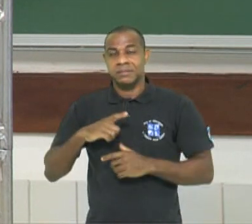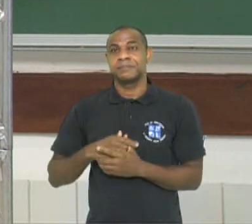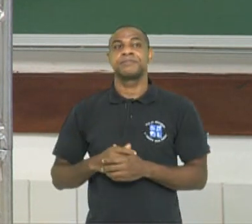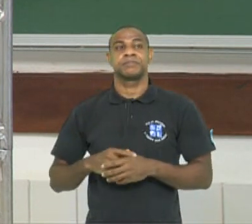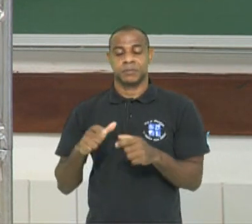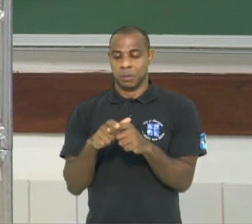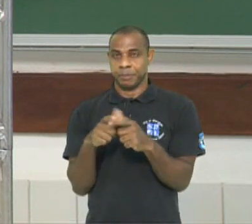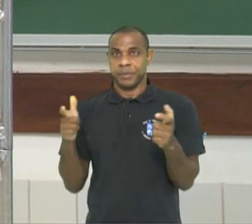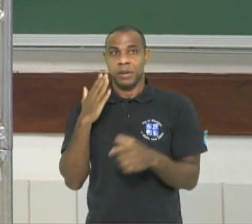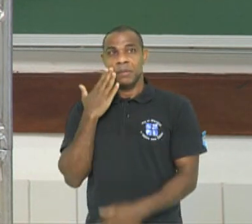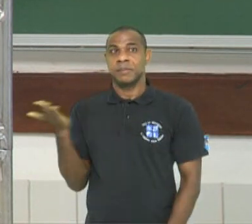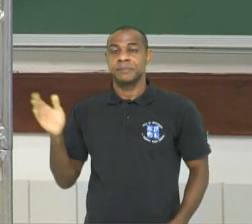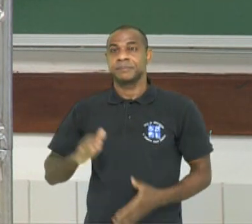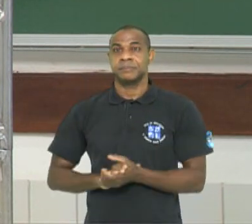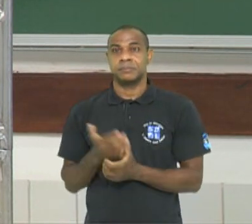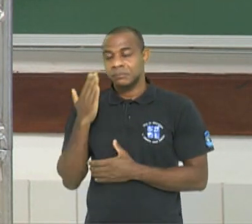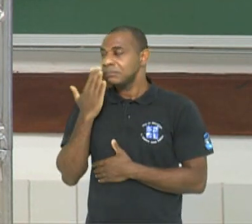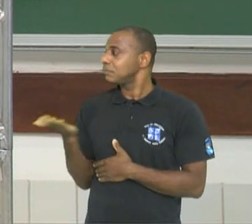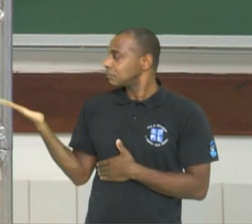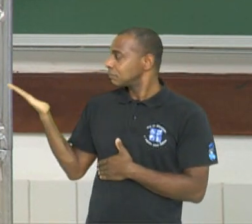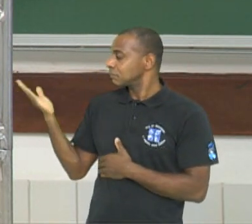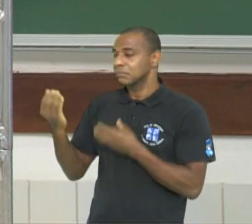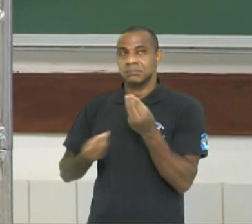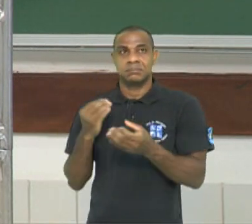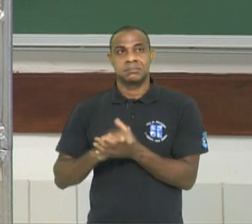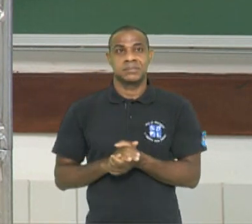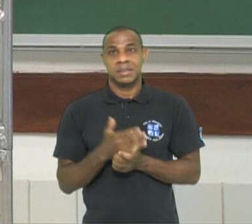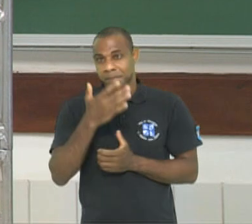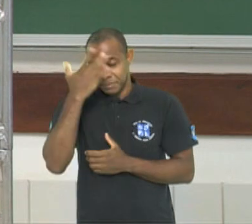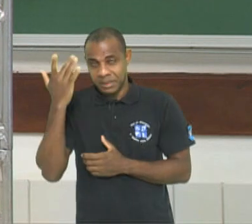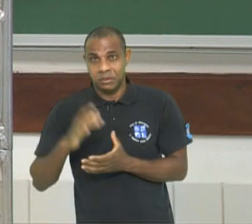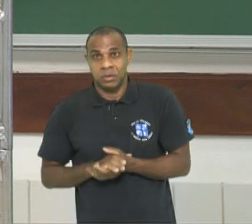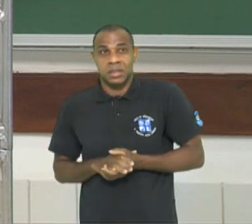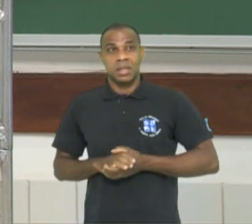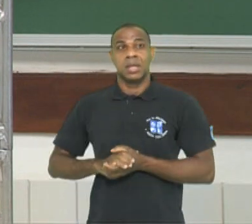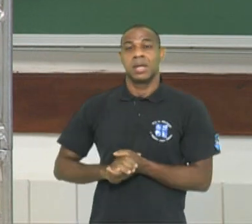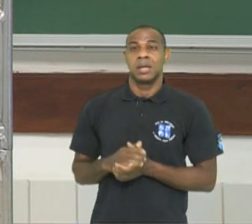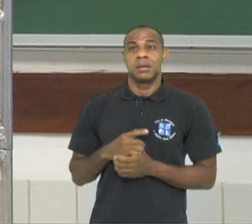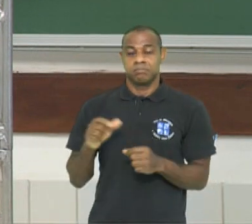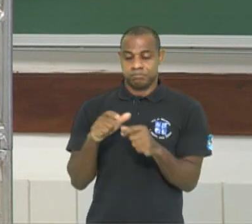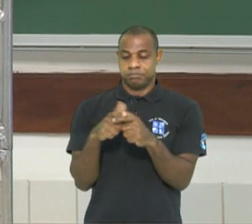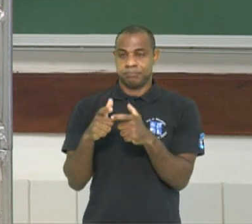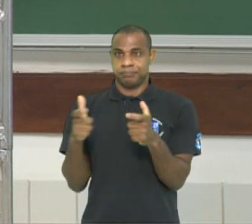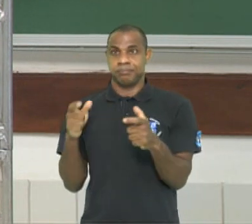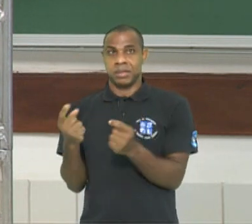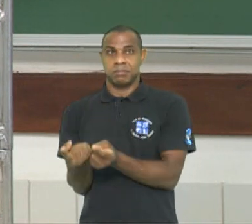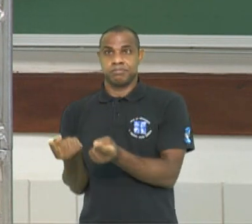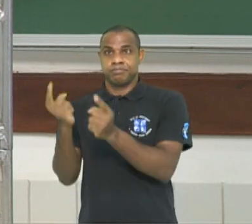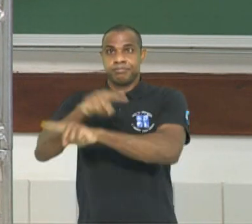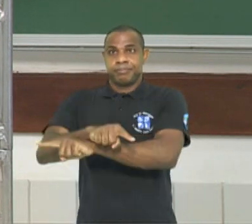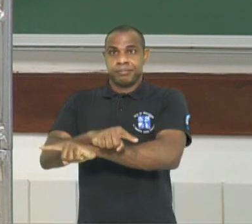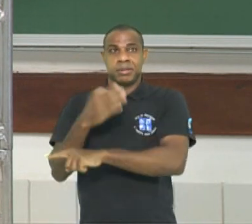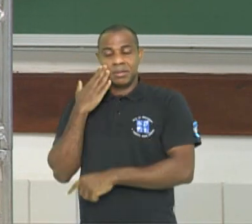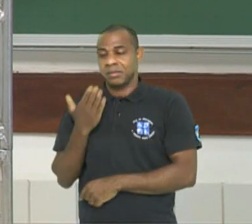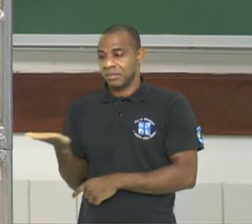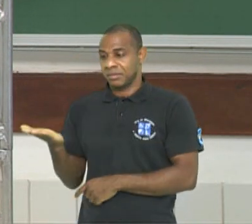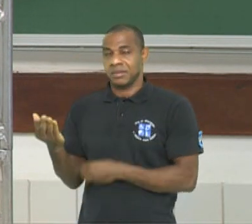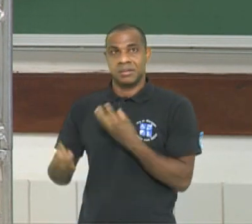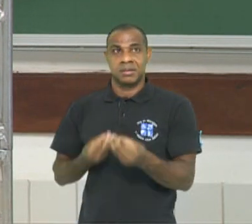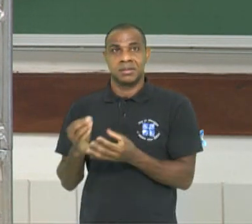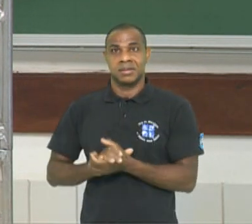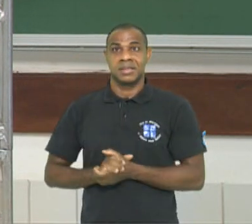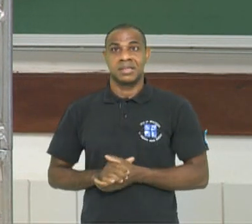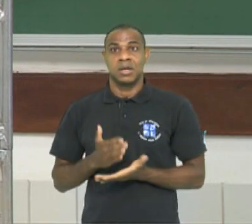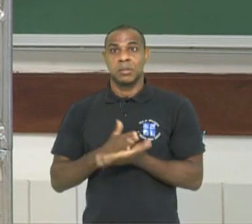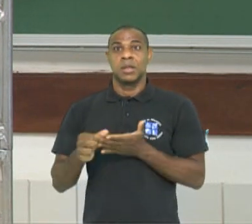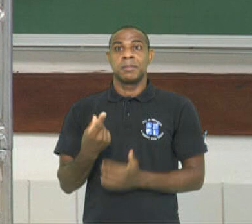campo e 86% vivendo nos ambientes urbanos. E a inversão, ela aconteceu justamente na década